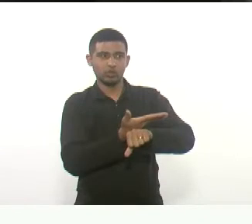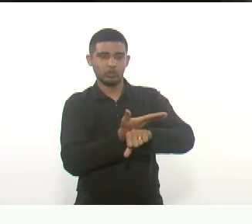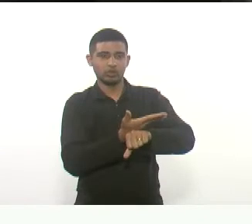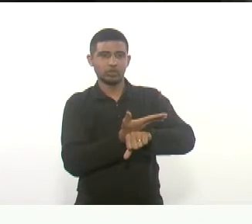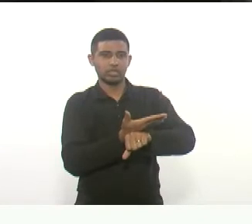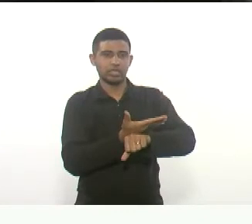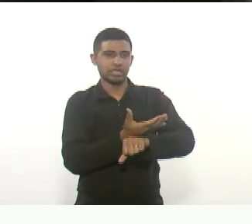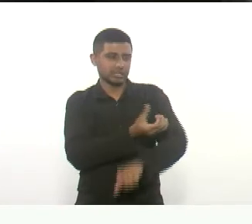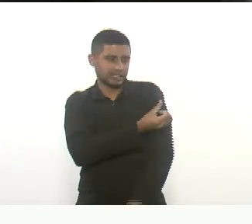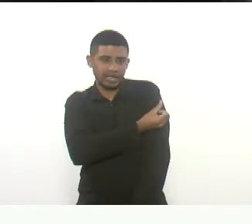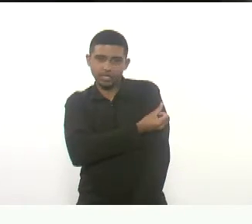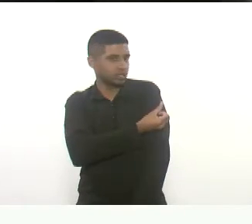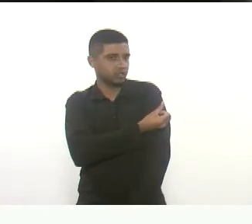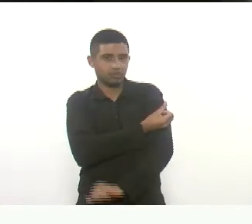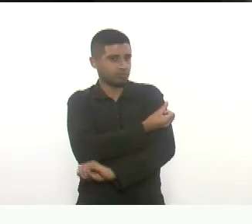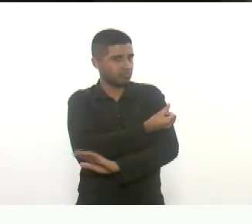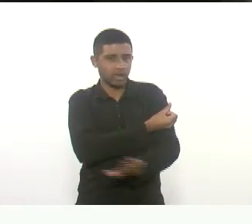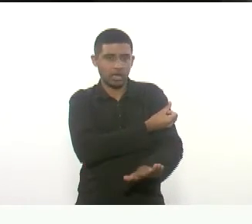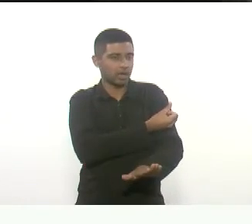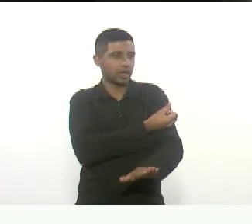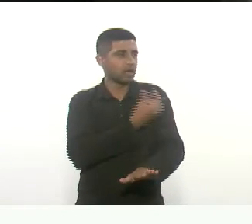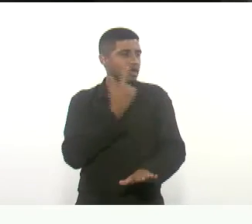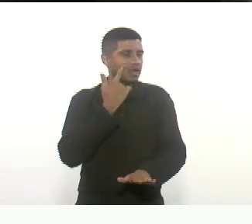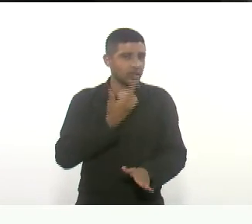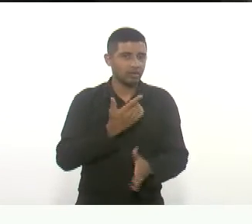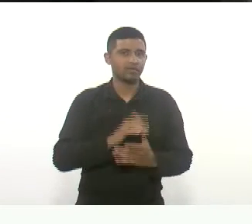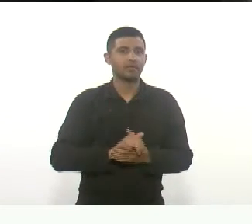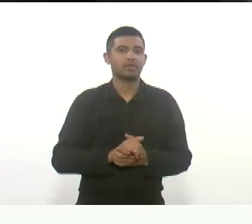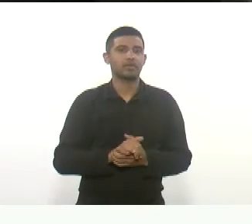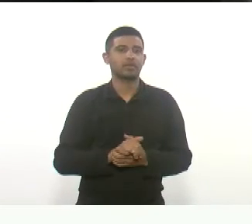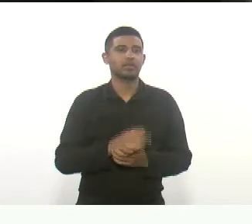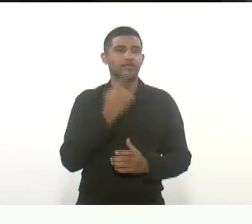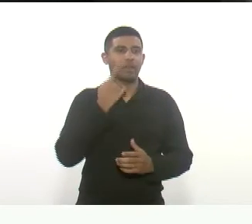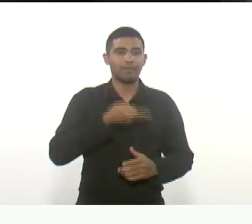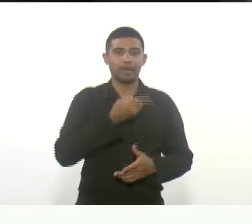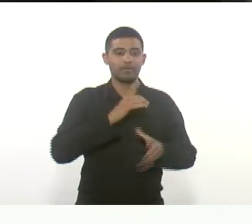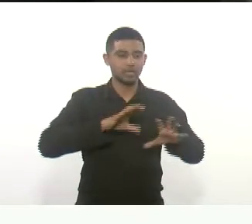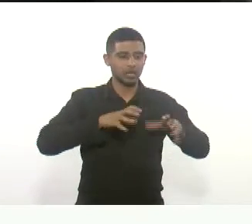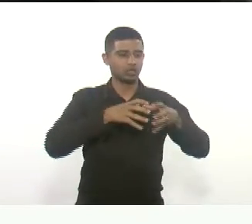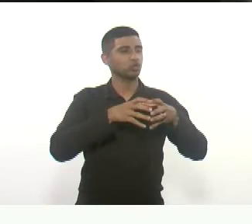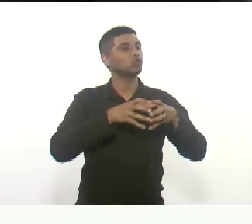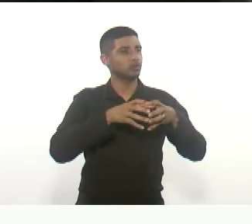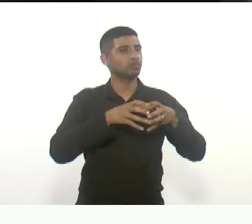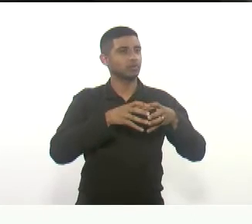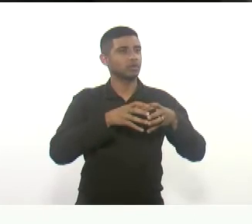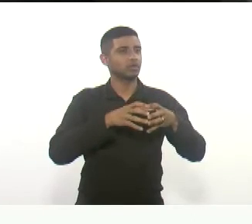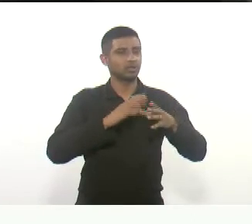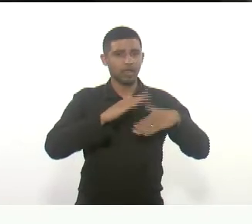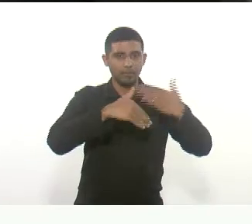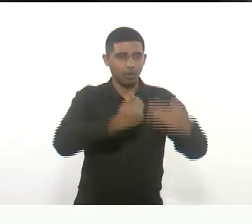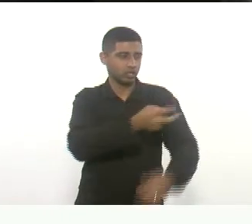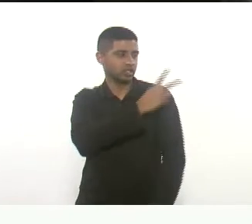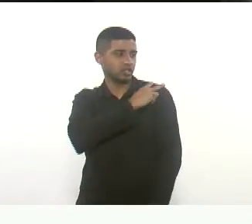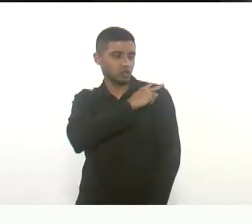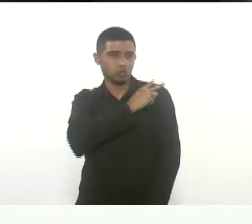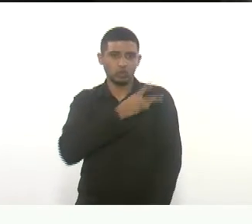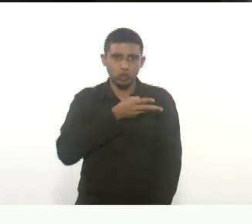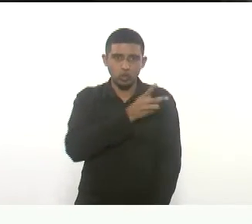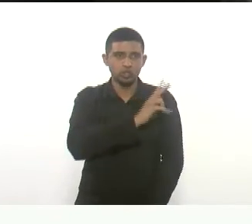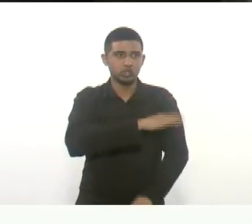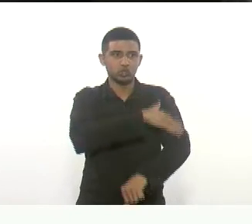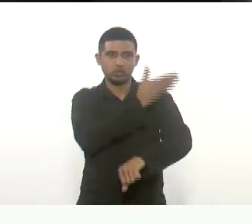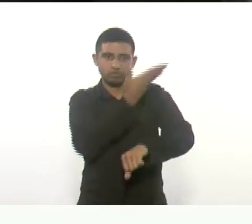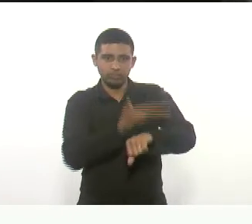sexto ano. No segundo ano, essa turma do primeiro ano segue no segundo ano com tempo integral, eu deixo de ofertar o